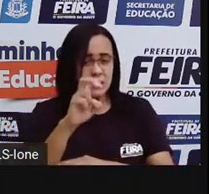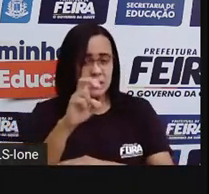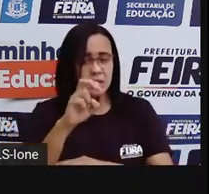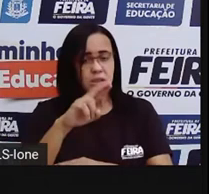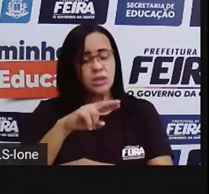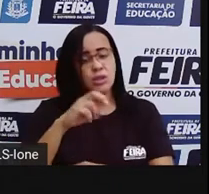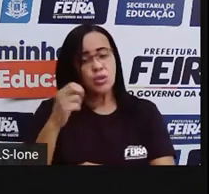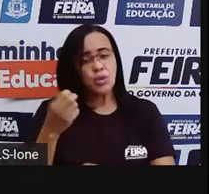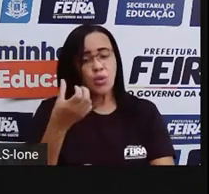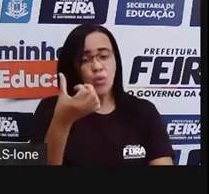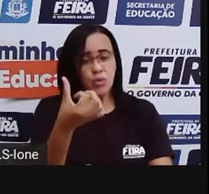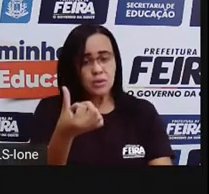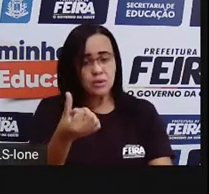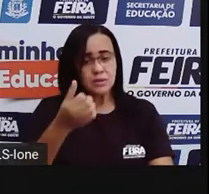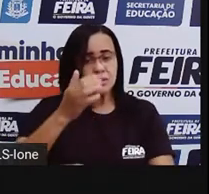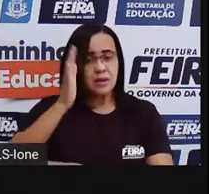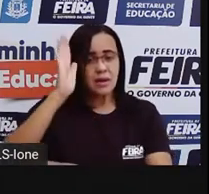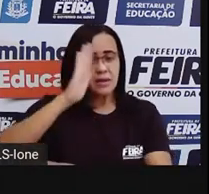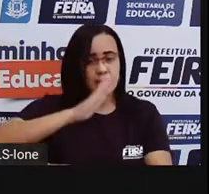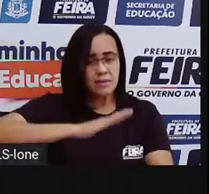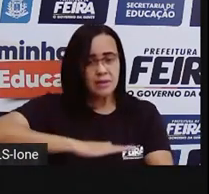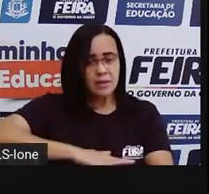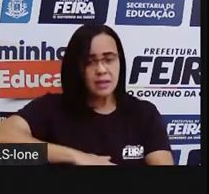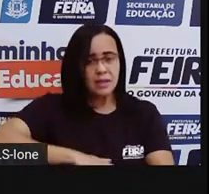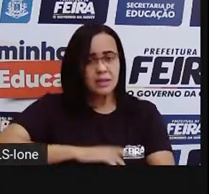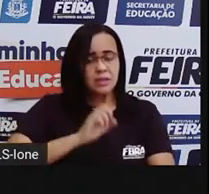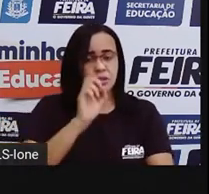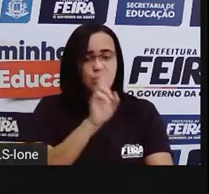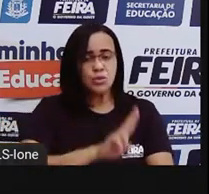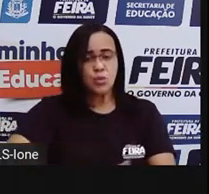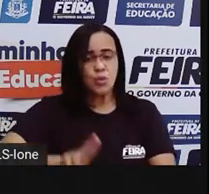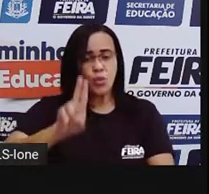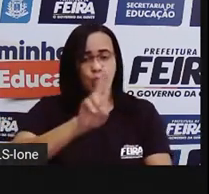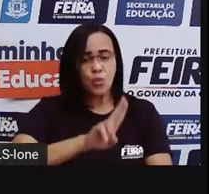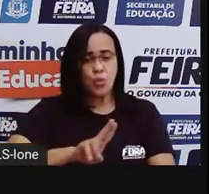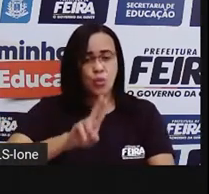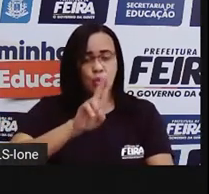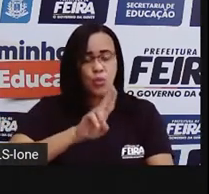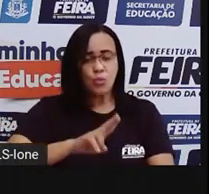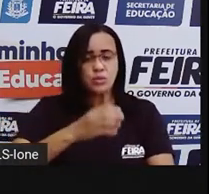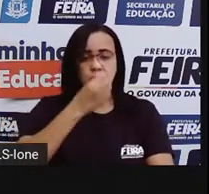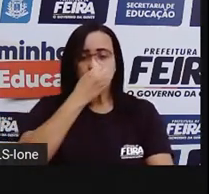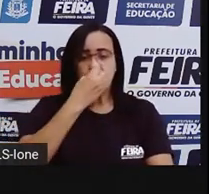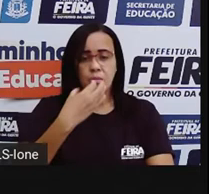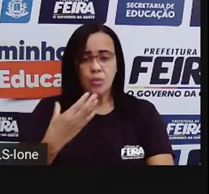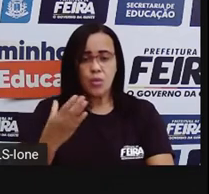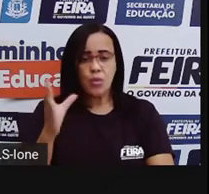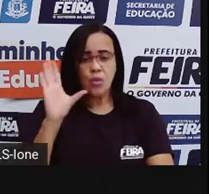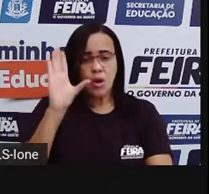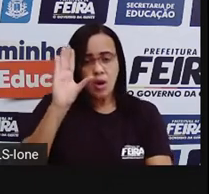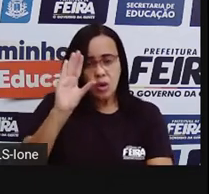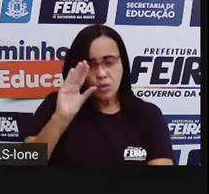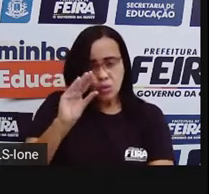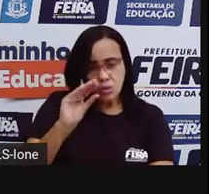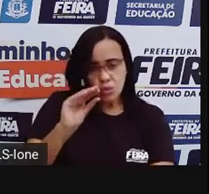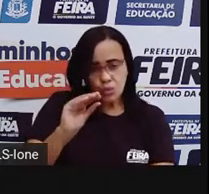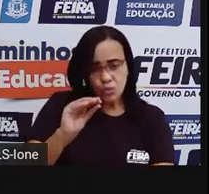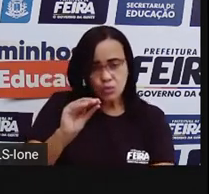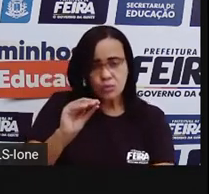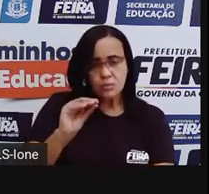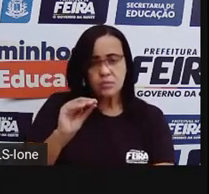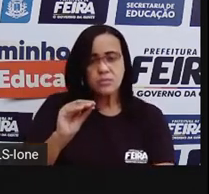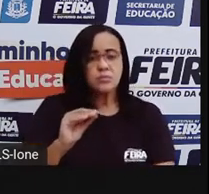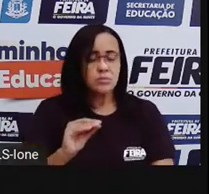isso que o good evening é usado para boa noite, mas é um boa noite de chegada. Pode ser também um